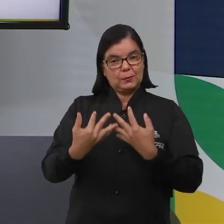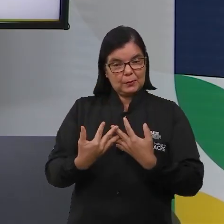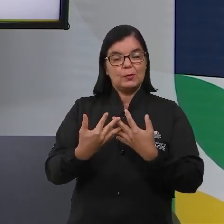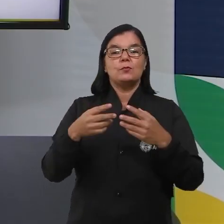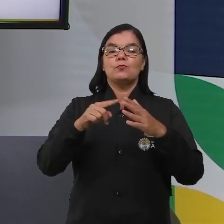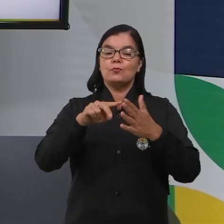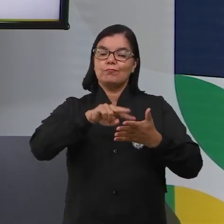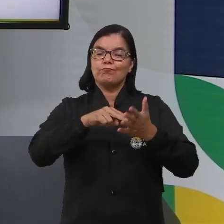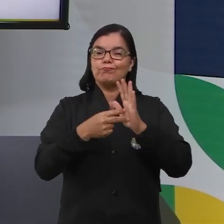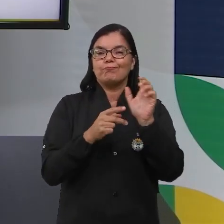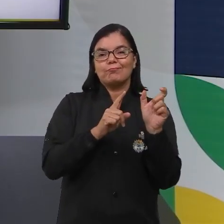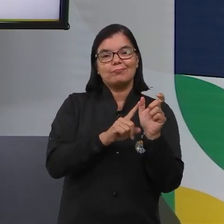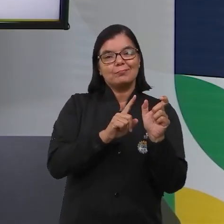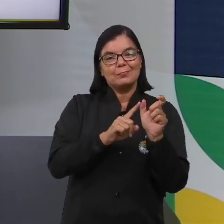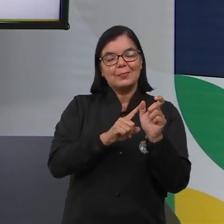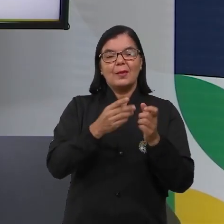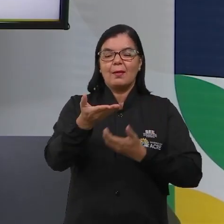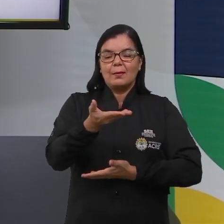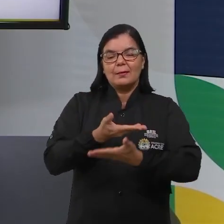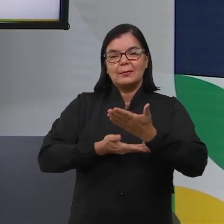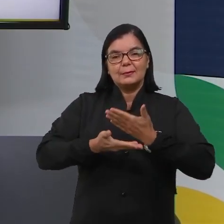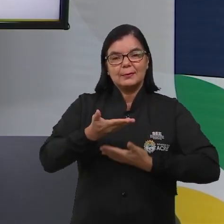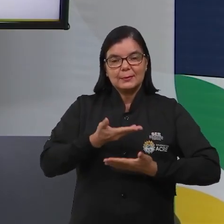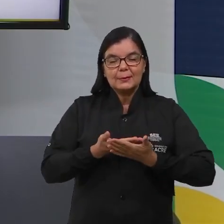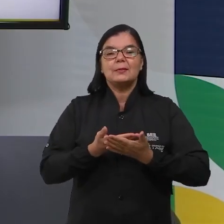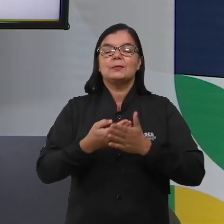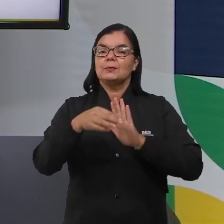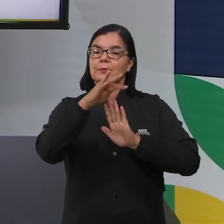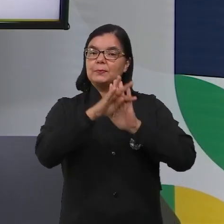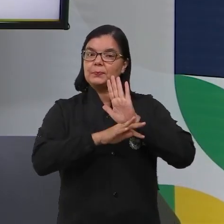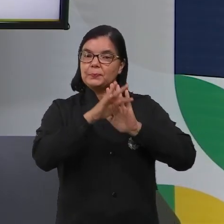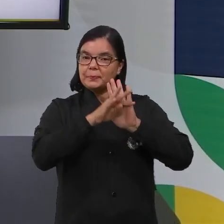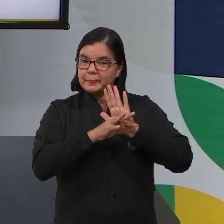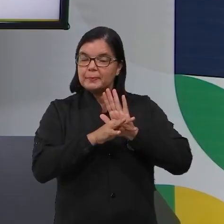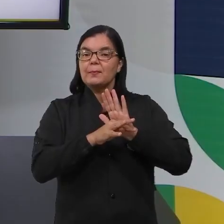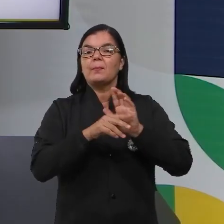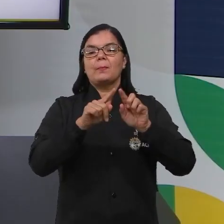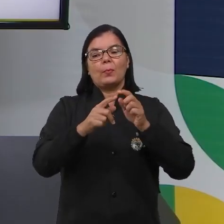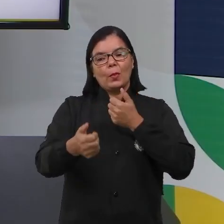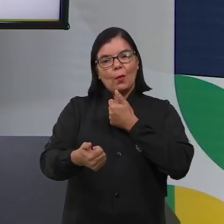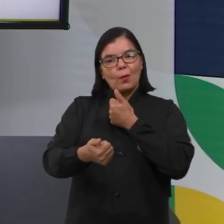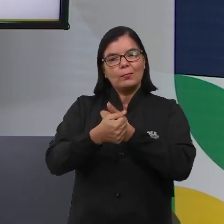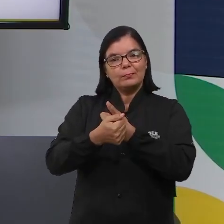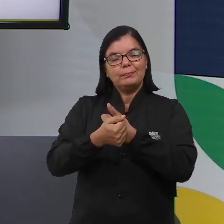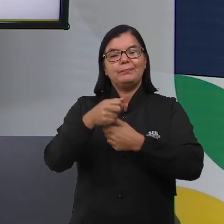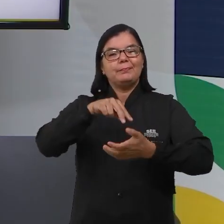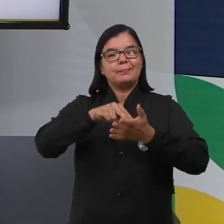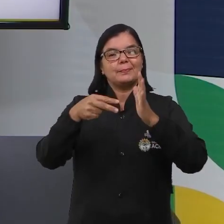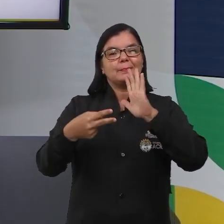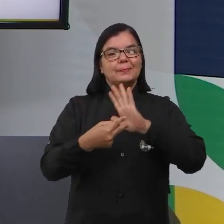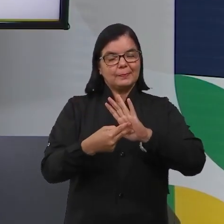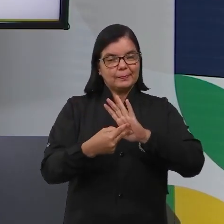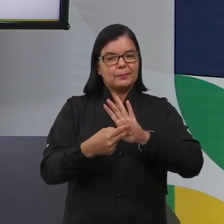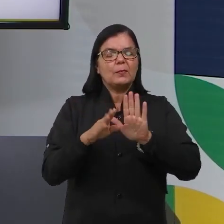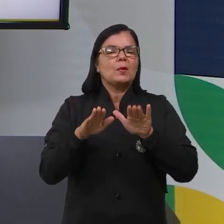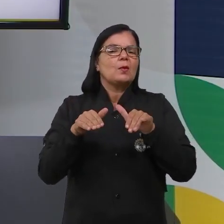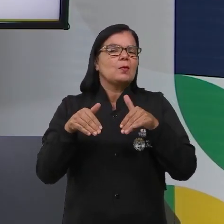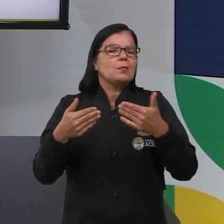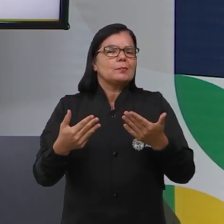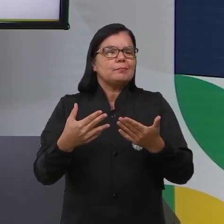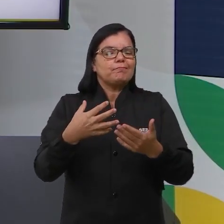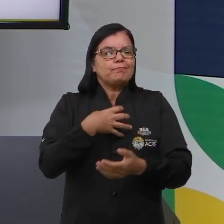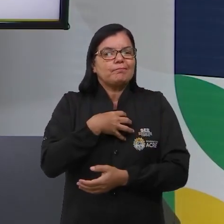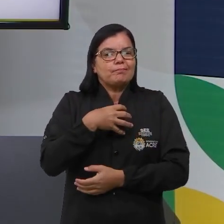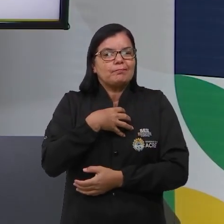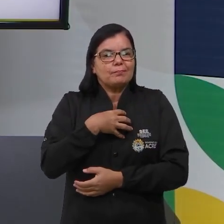de sentido, tem essa relação textual muito próxima, quer dizer, que